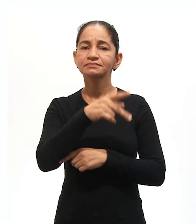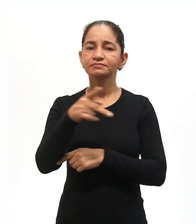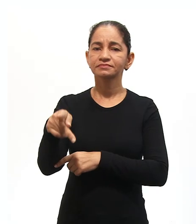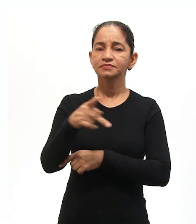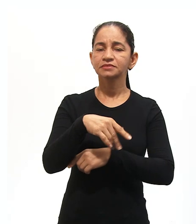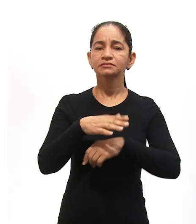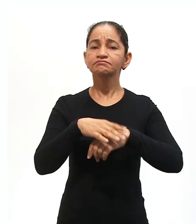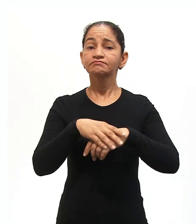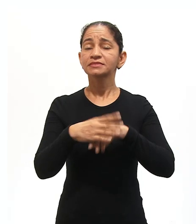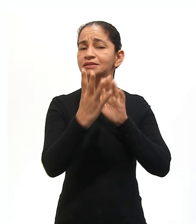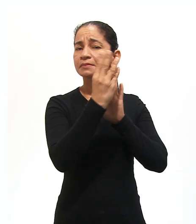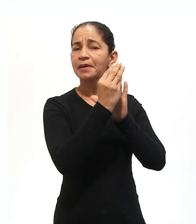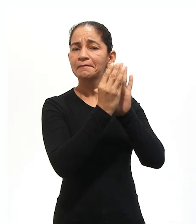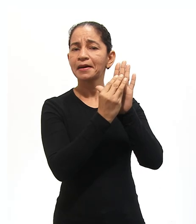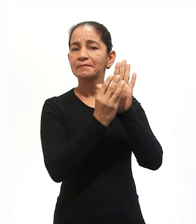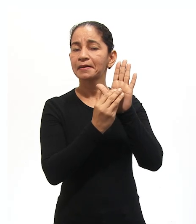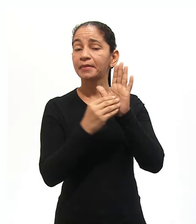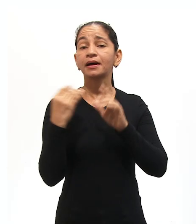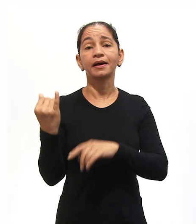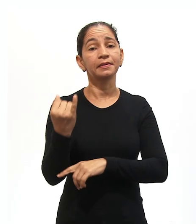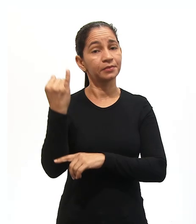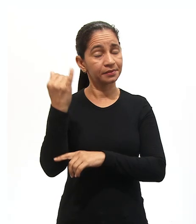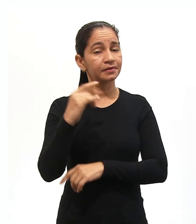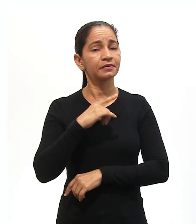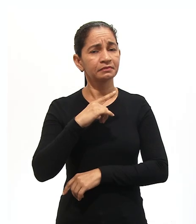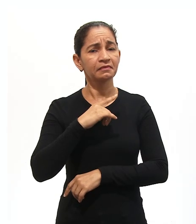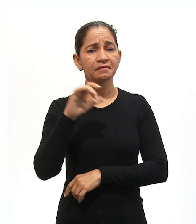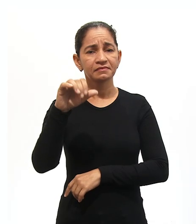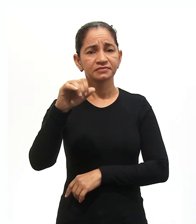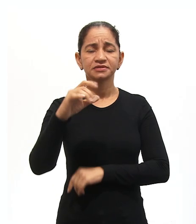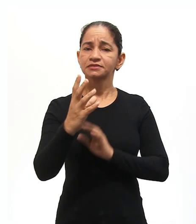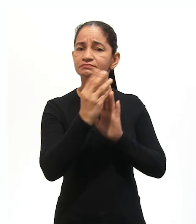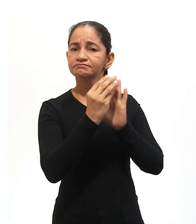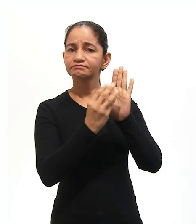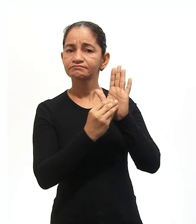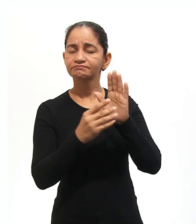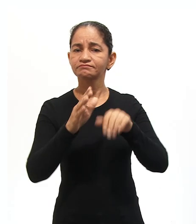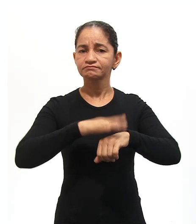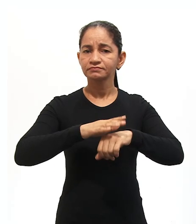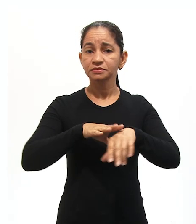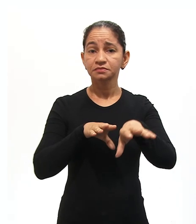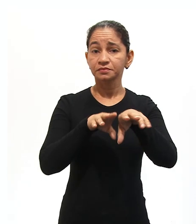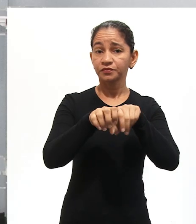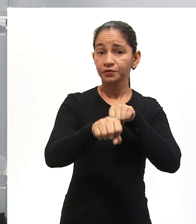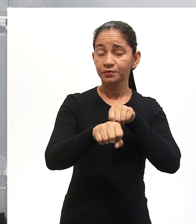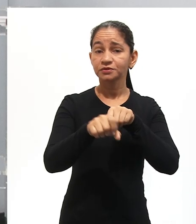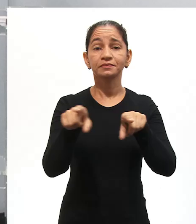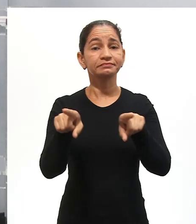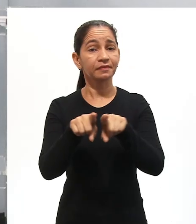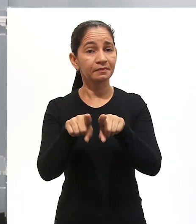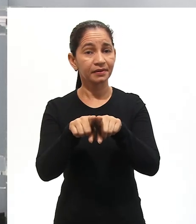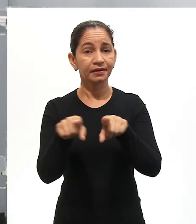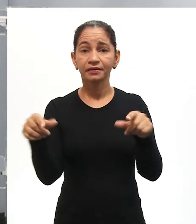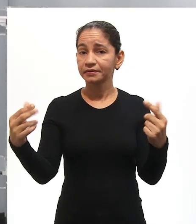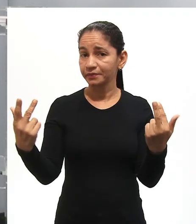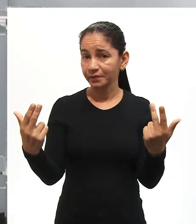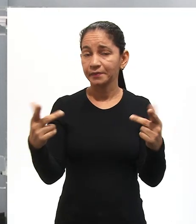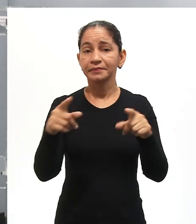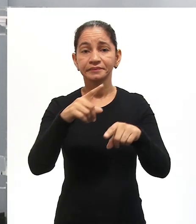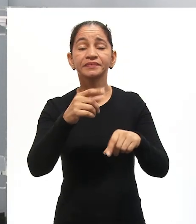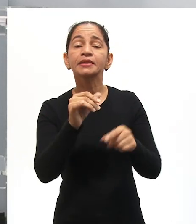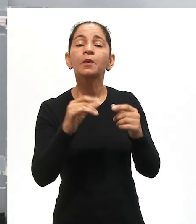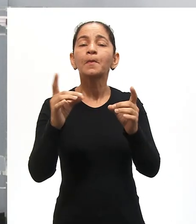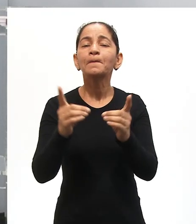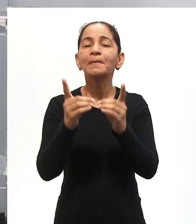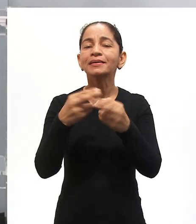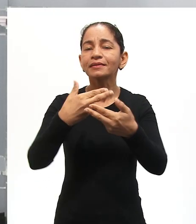docente conteudista. Coisa importante. Então, o que o docente conteudista ou professor formador precisa fazer? Produzir